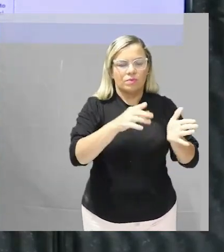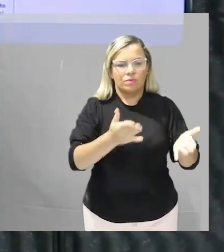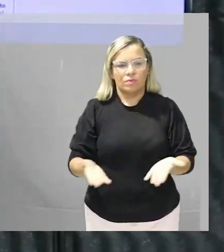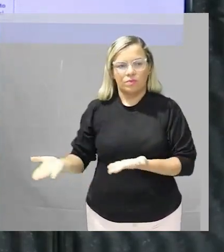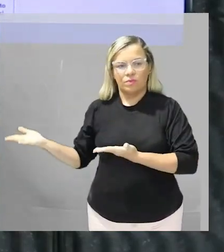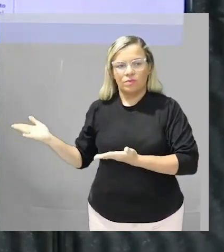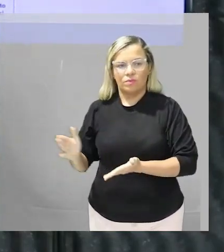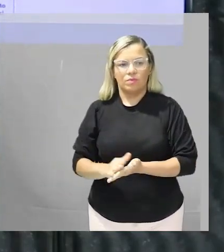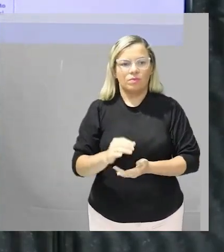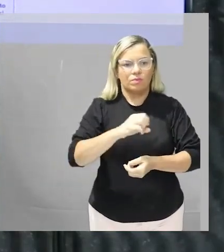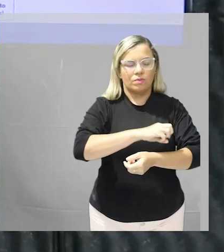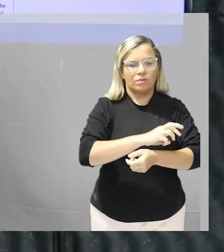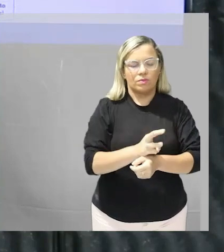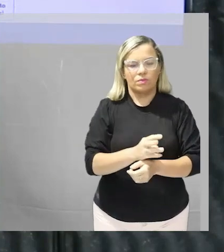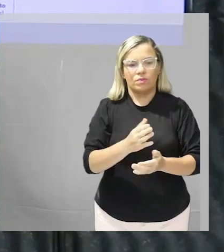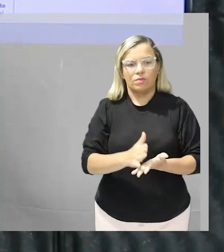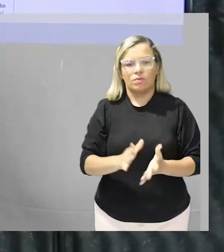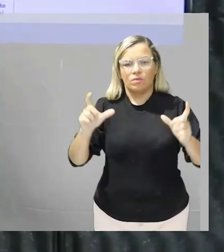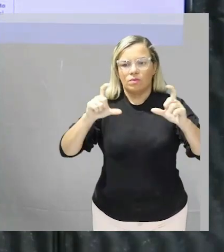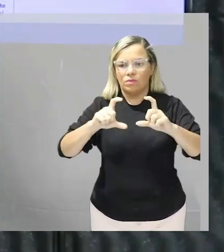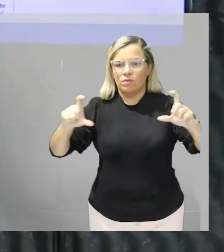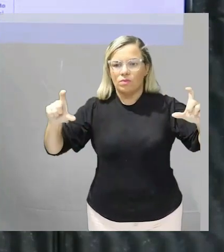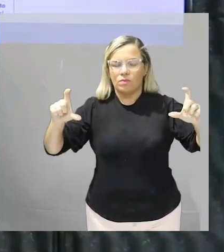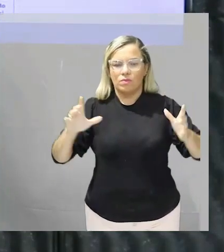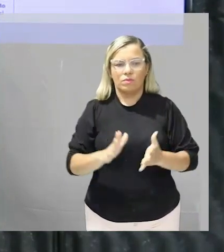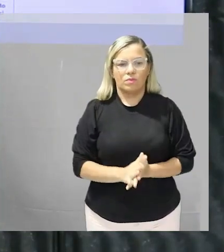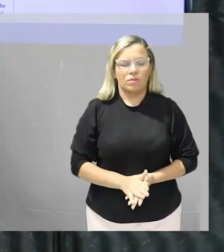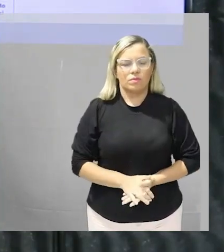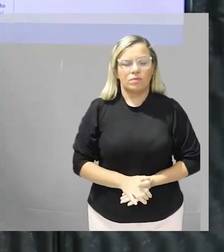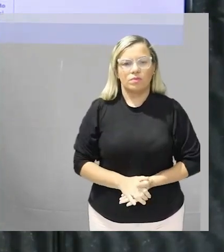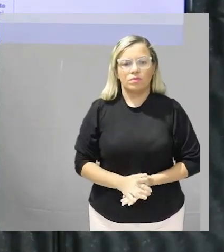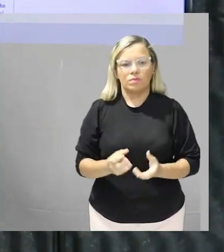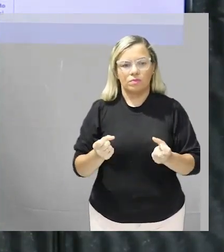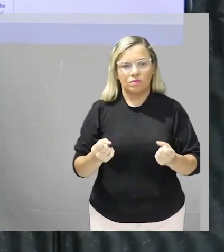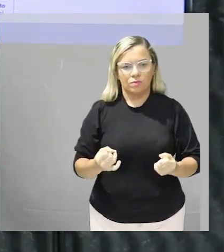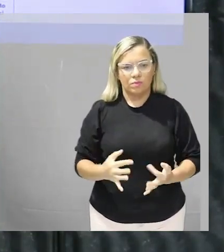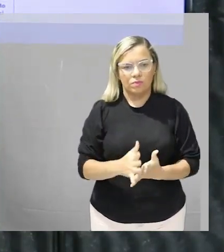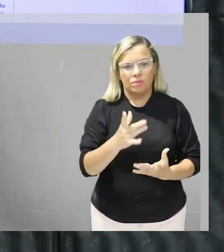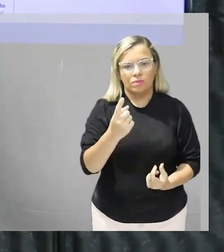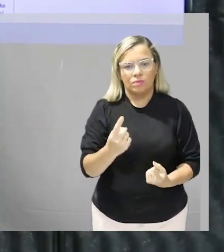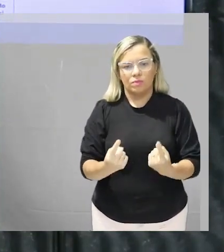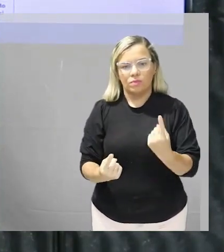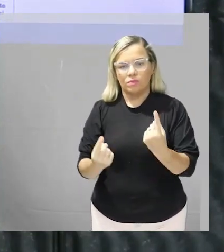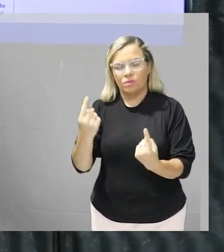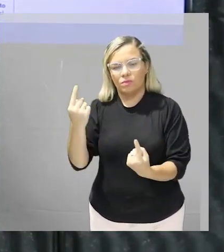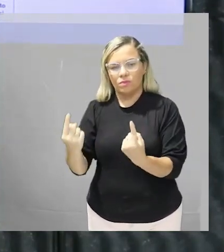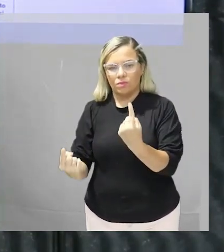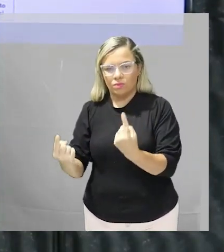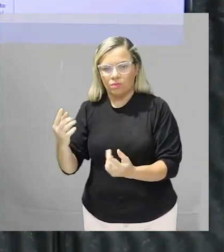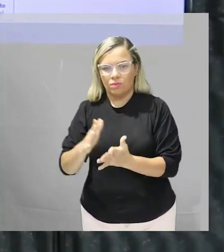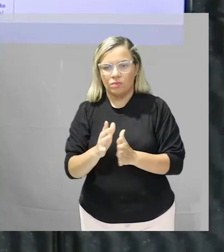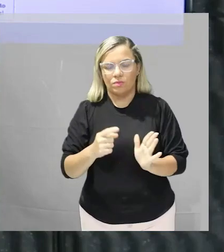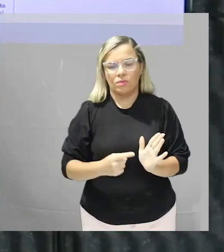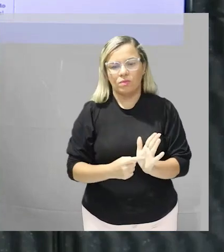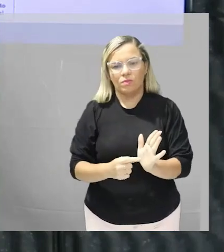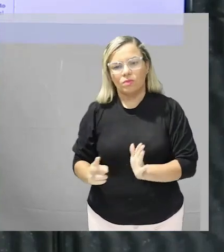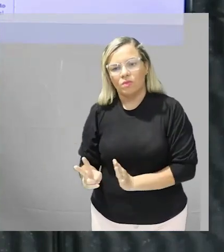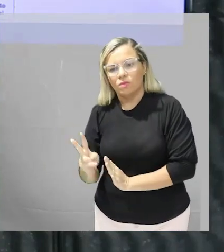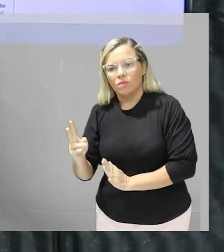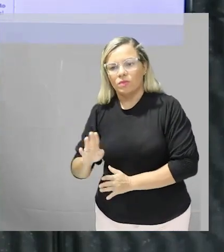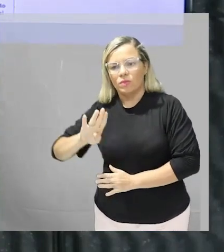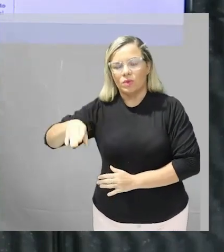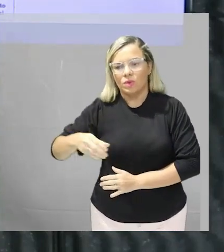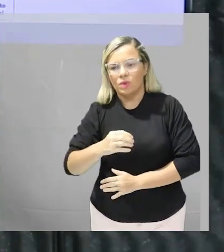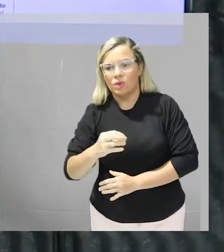da UEMA e o enunciado dela diz o seguinte o gráfico mostra os valores em bilhões